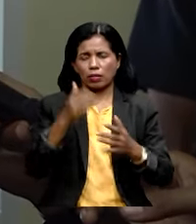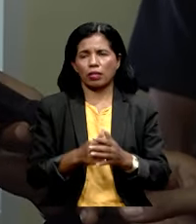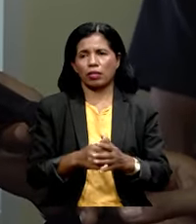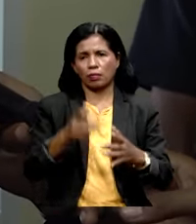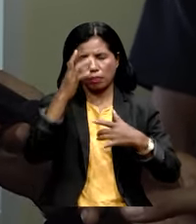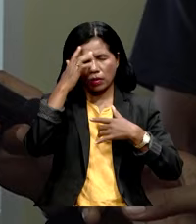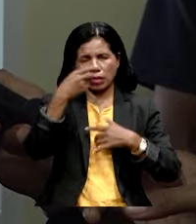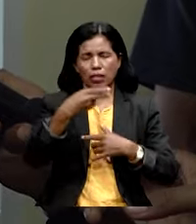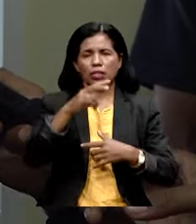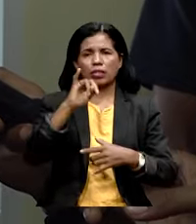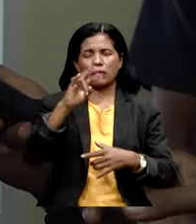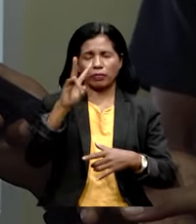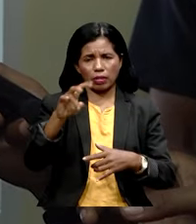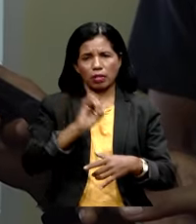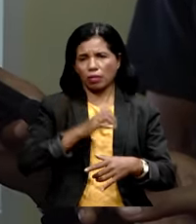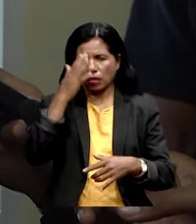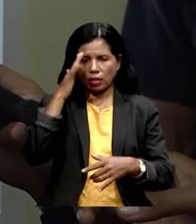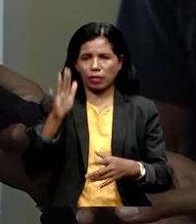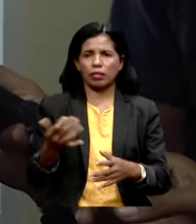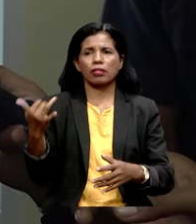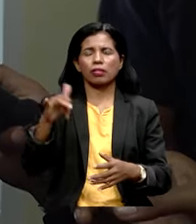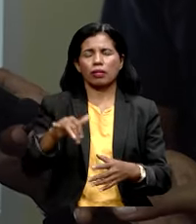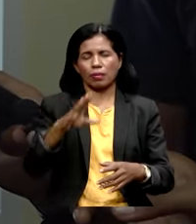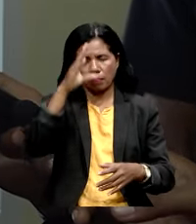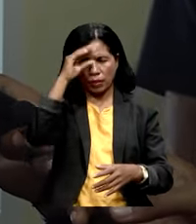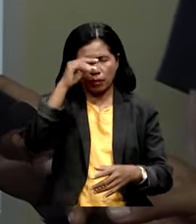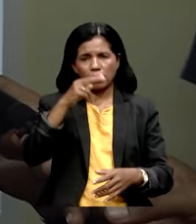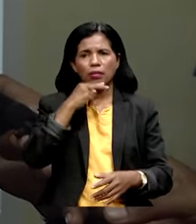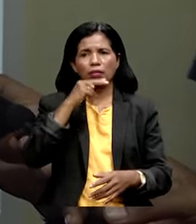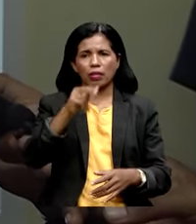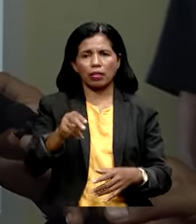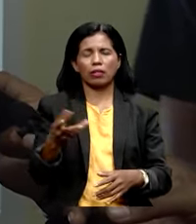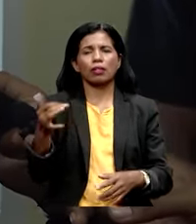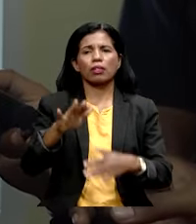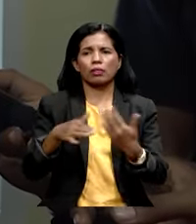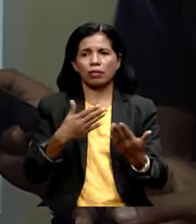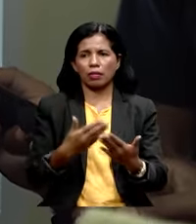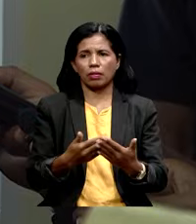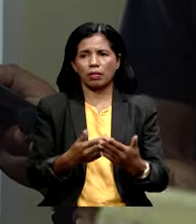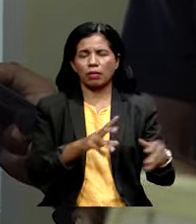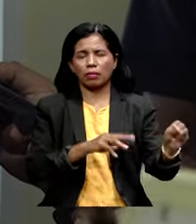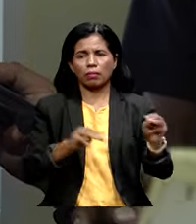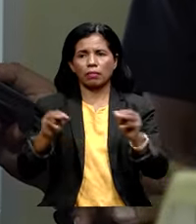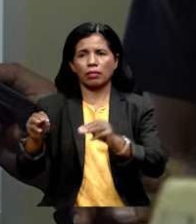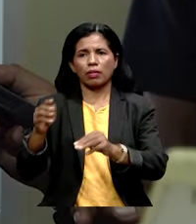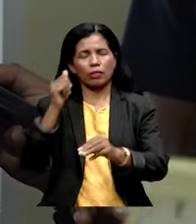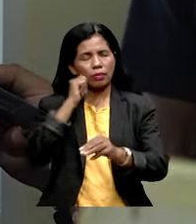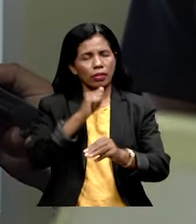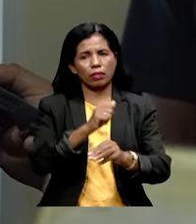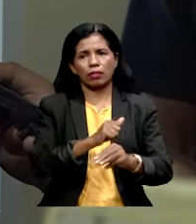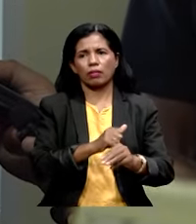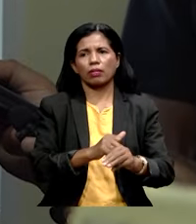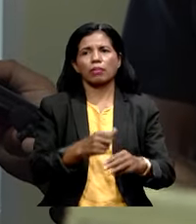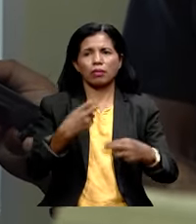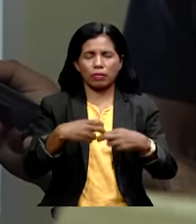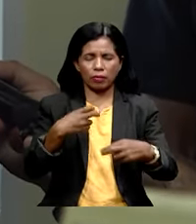gai ve, o la tene, si re ve mani, si ve na cartene, muda, muda feto tu sai, na ne mac pericoli